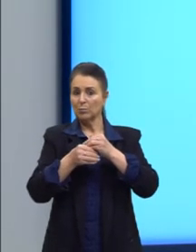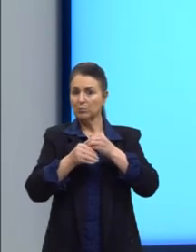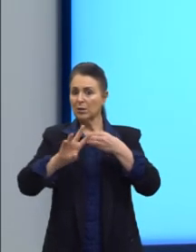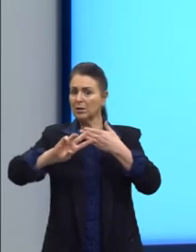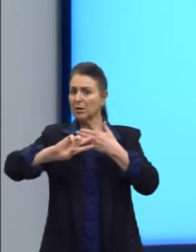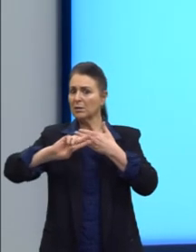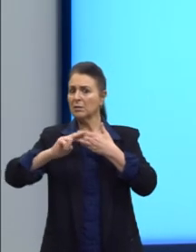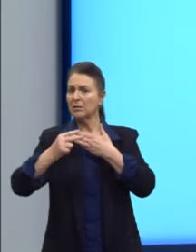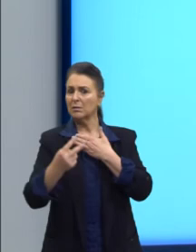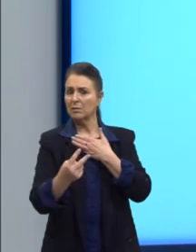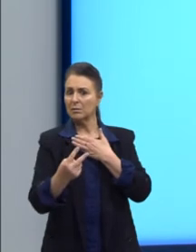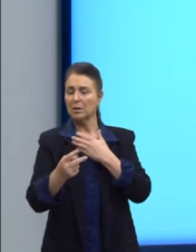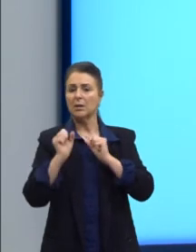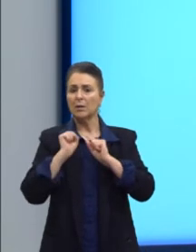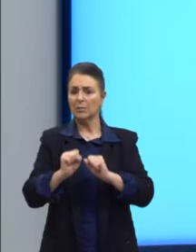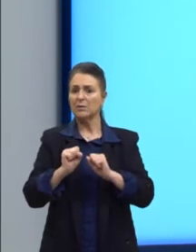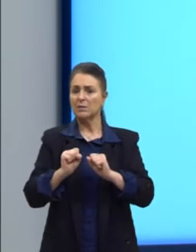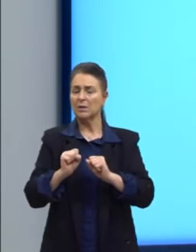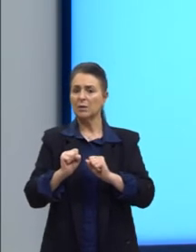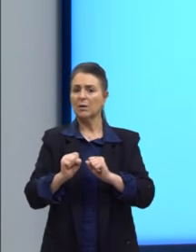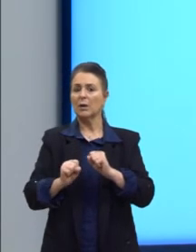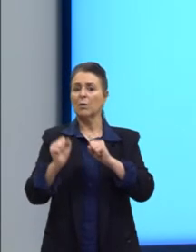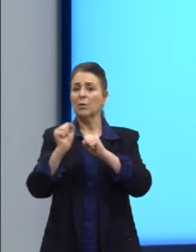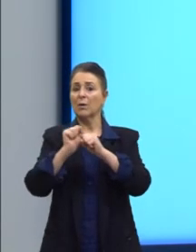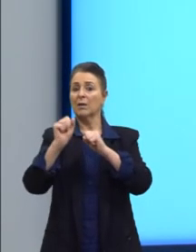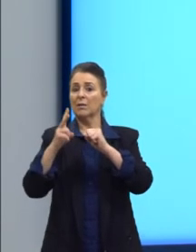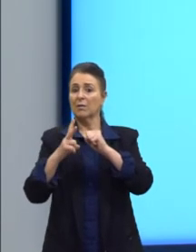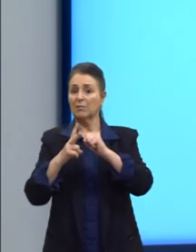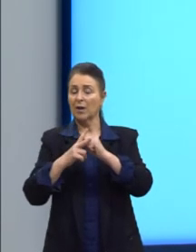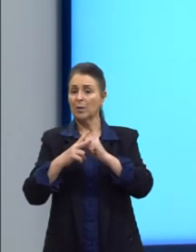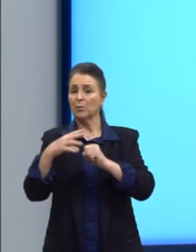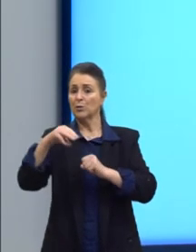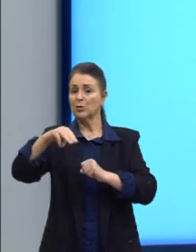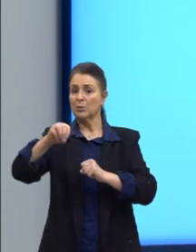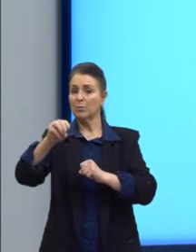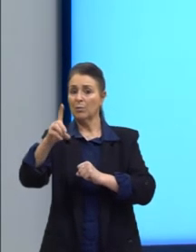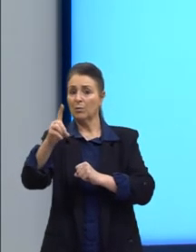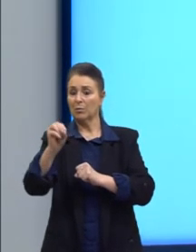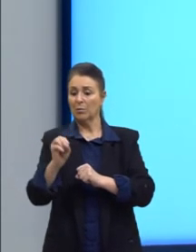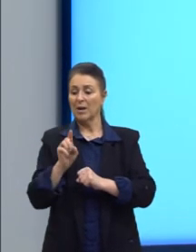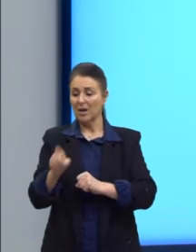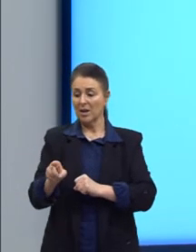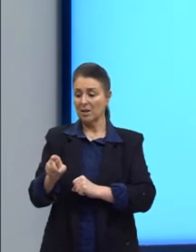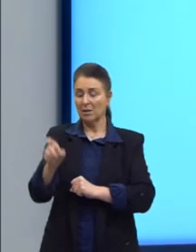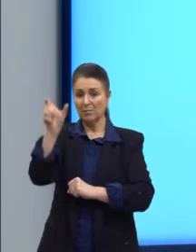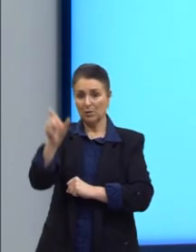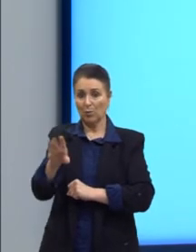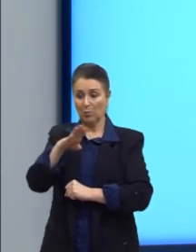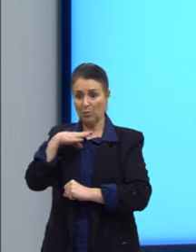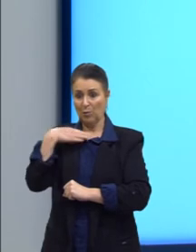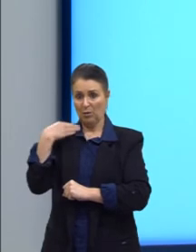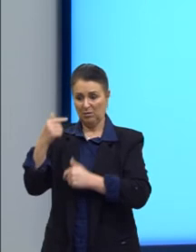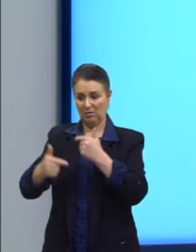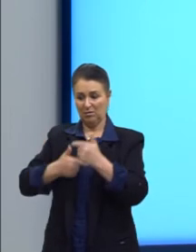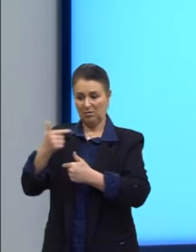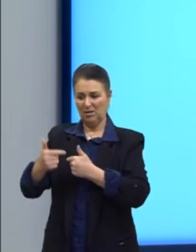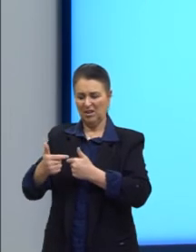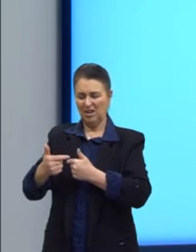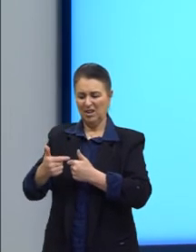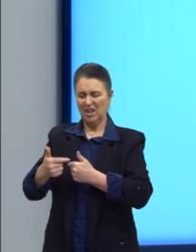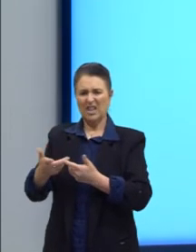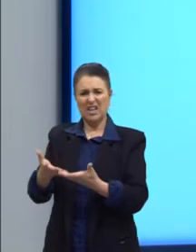que dá para a gente dizer-lhe que ele é quase um advérbio de moda este Operário ele atrapalha ele